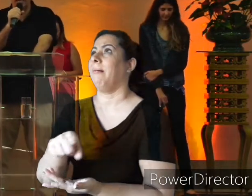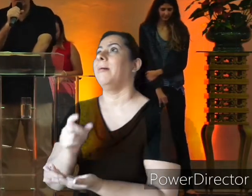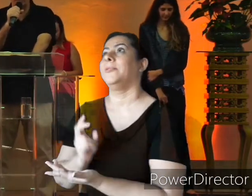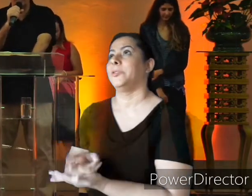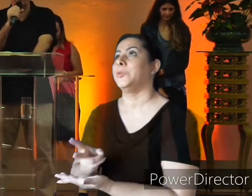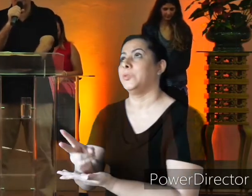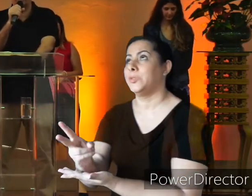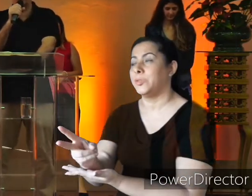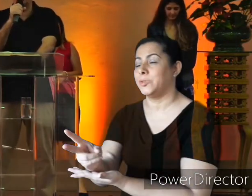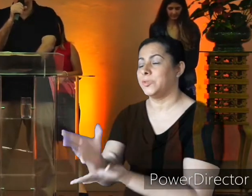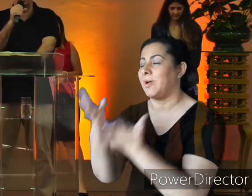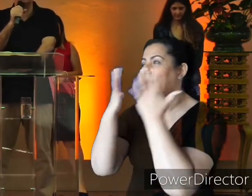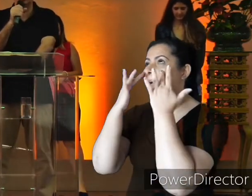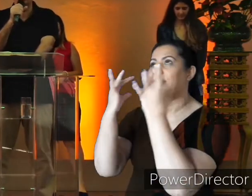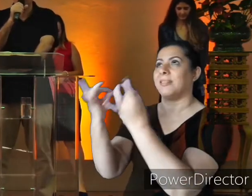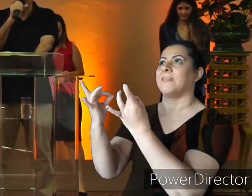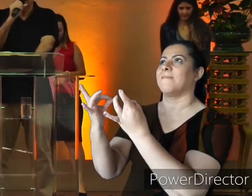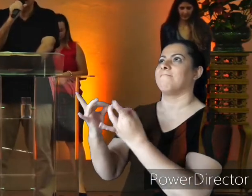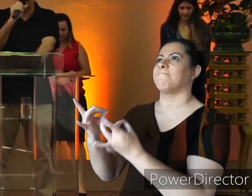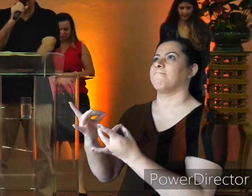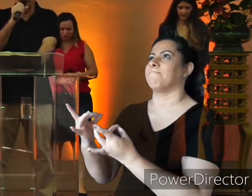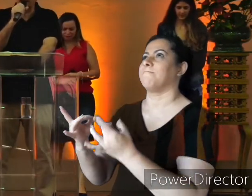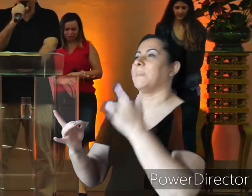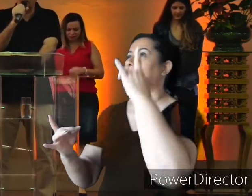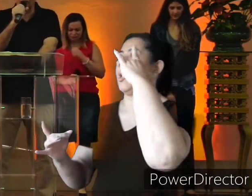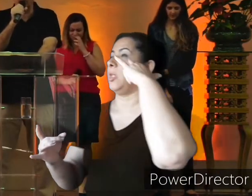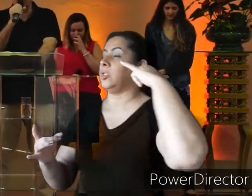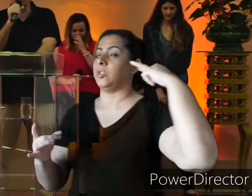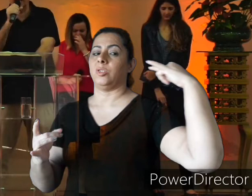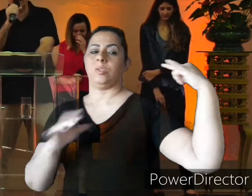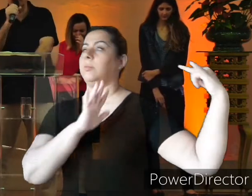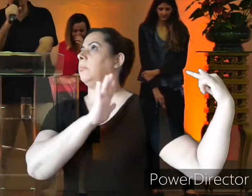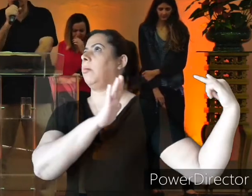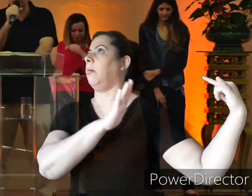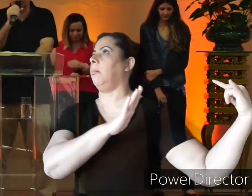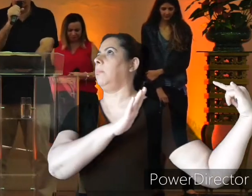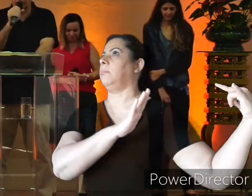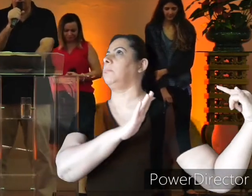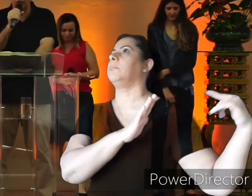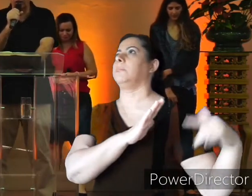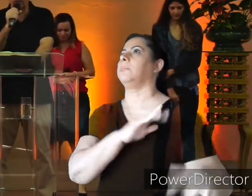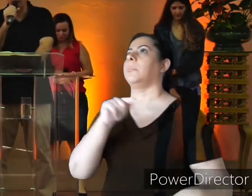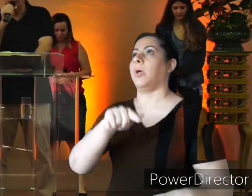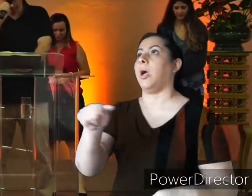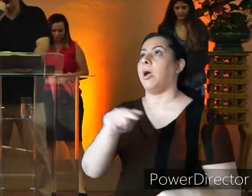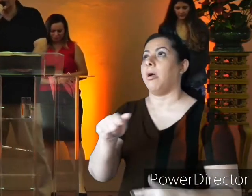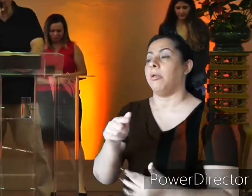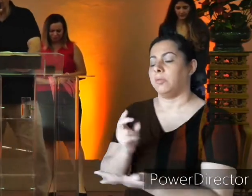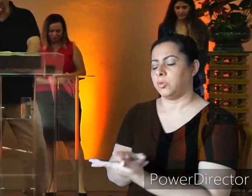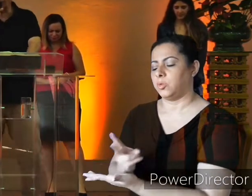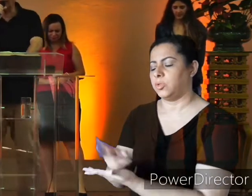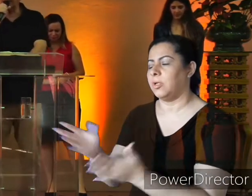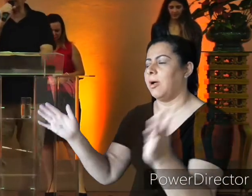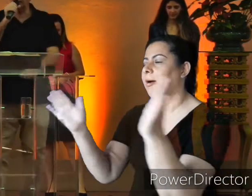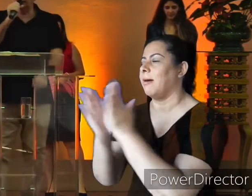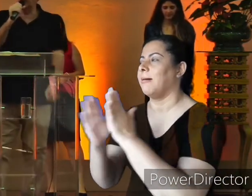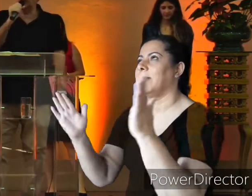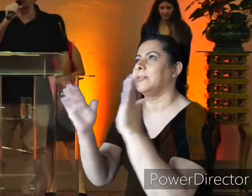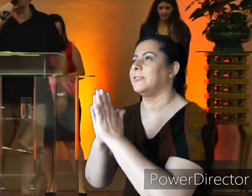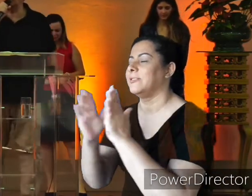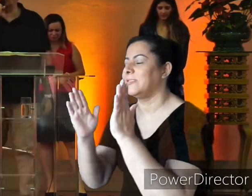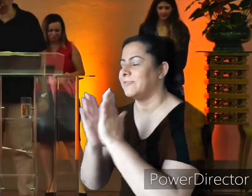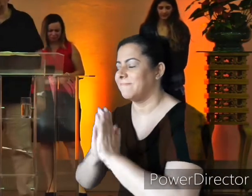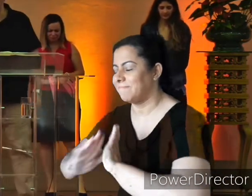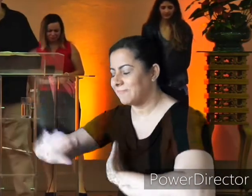te buscar e de clamar. Pai amado, dá-lhes a porção dobrada do teu Espírito, assim como o profeta